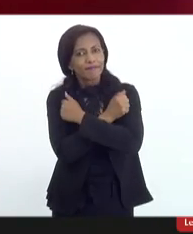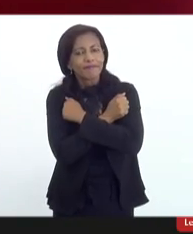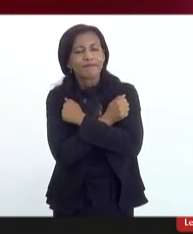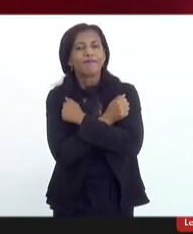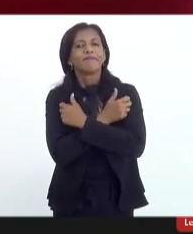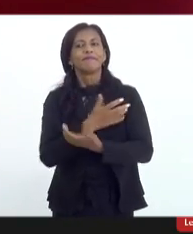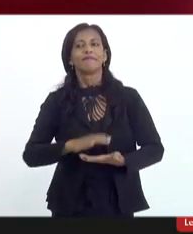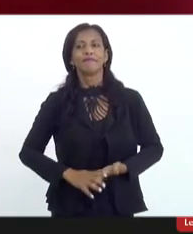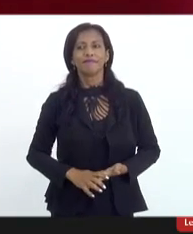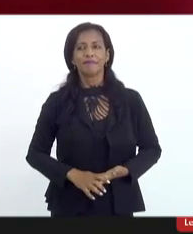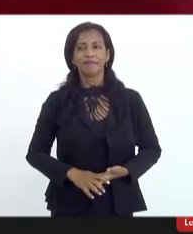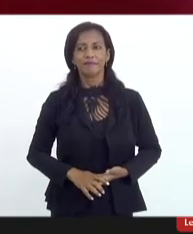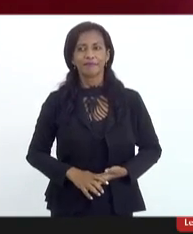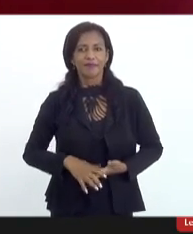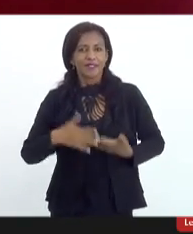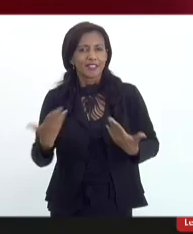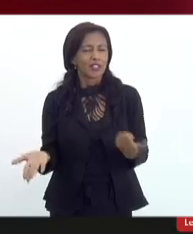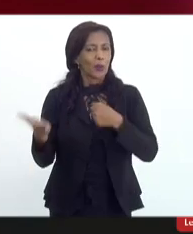sejam